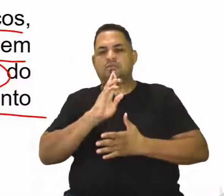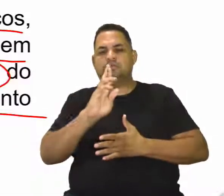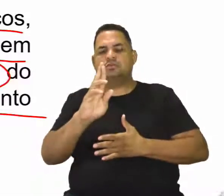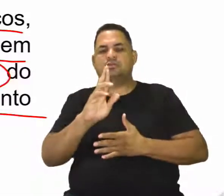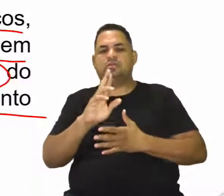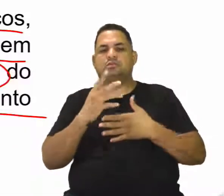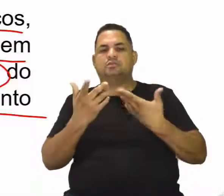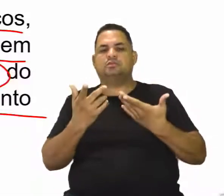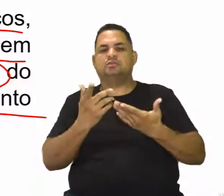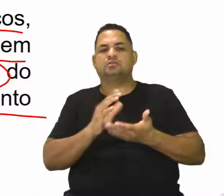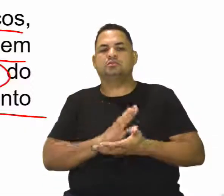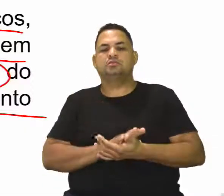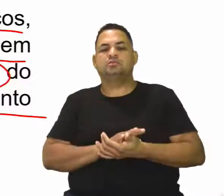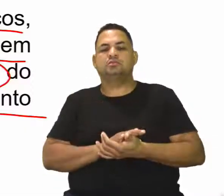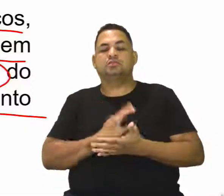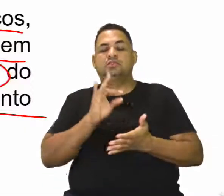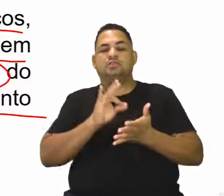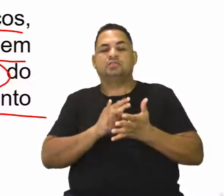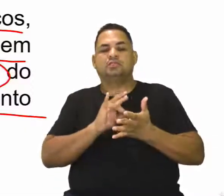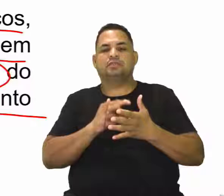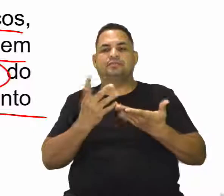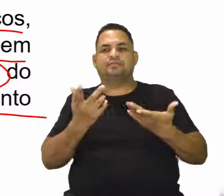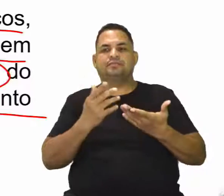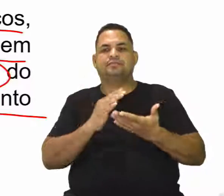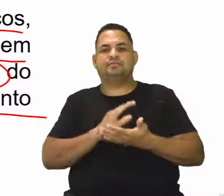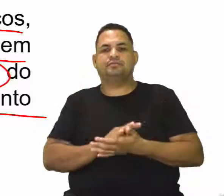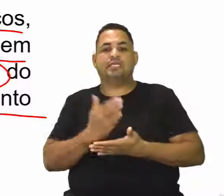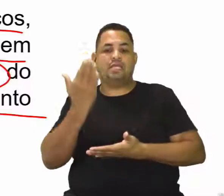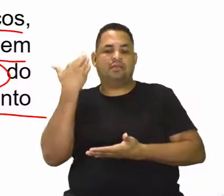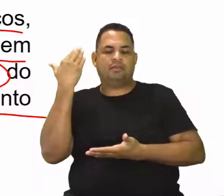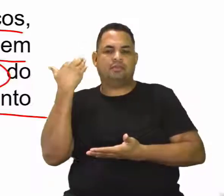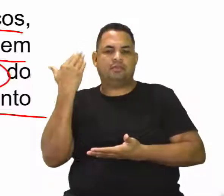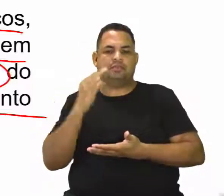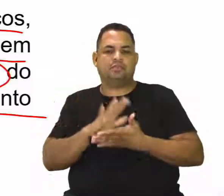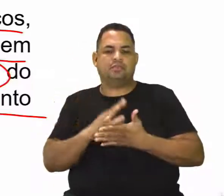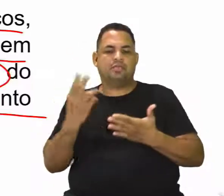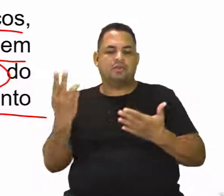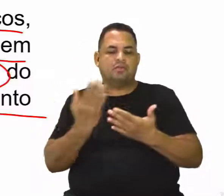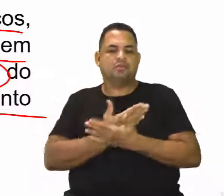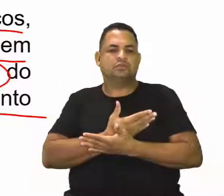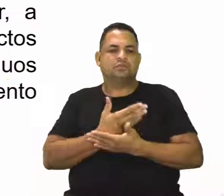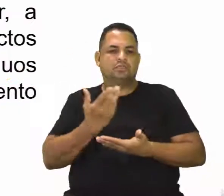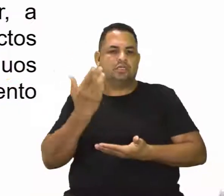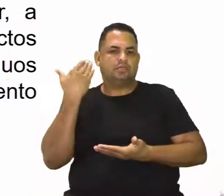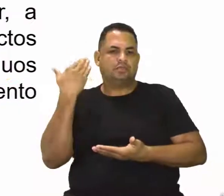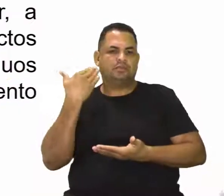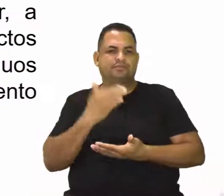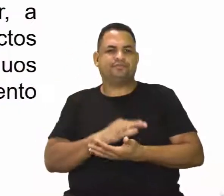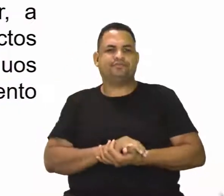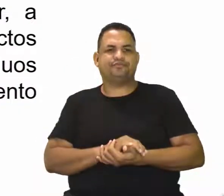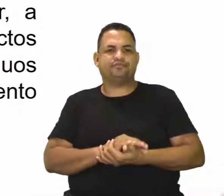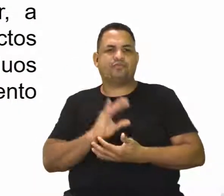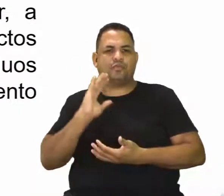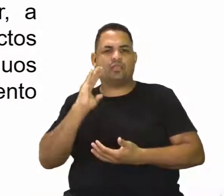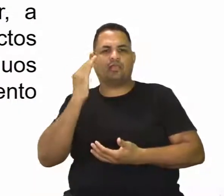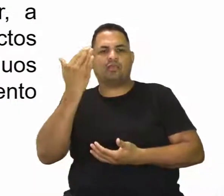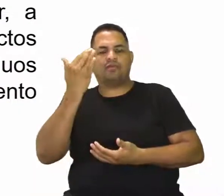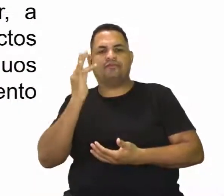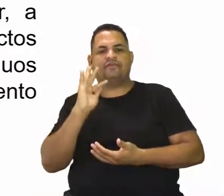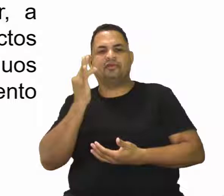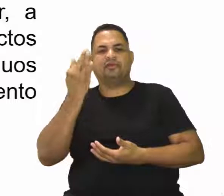desses fatores que foi deixado lá atrás, iniciou-se lá atrás. O